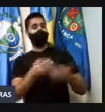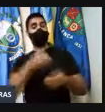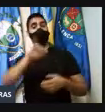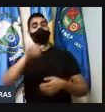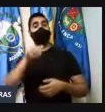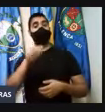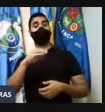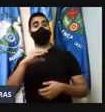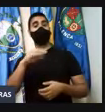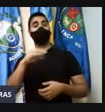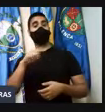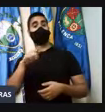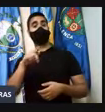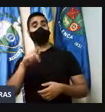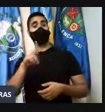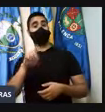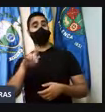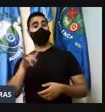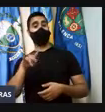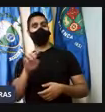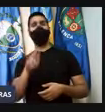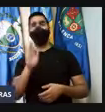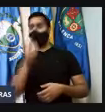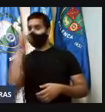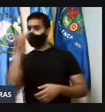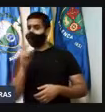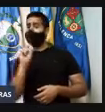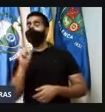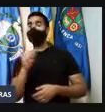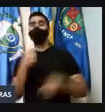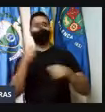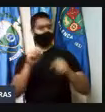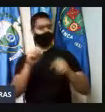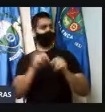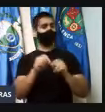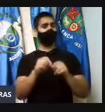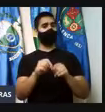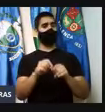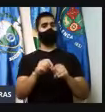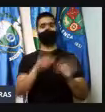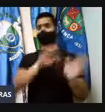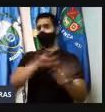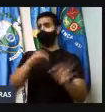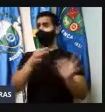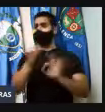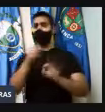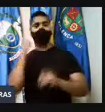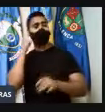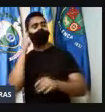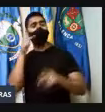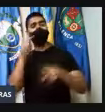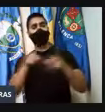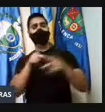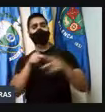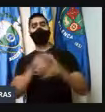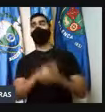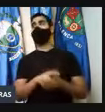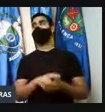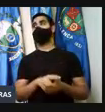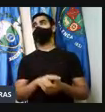aqui, e nós rimos, falei, doutora Jaqueline, ficou claro que tinha que ter sido feito, retirar o projeto, ouvir as pessoas. Então,